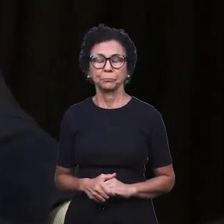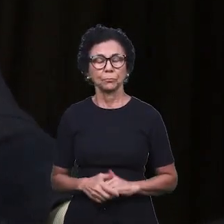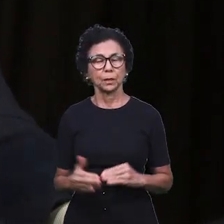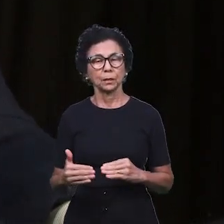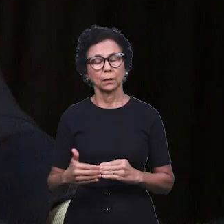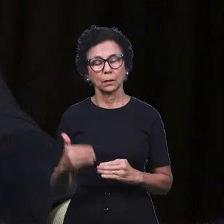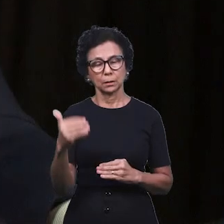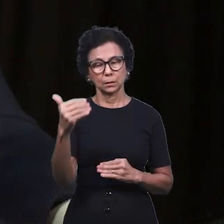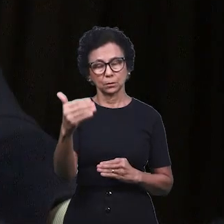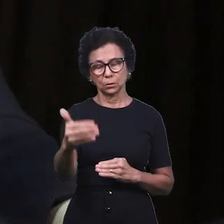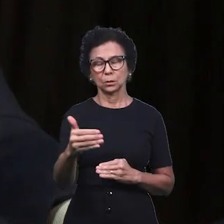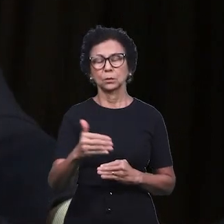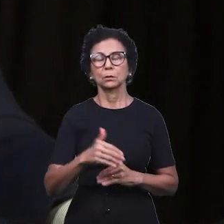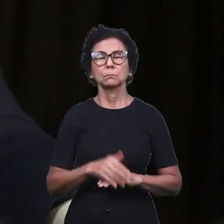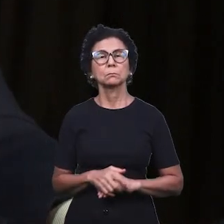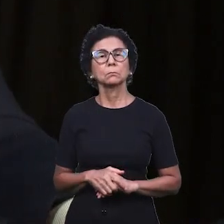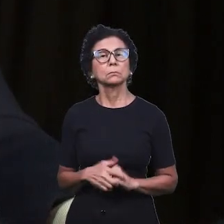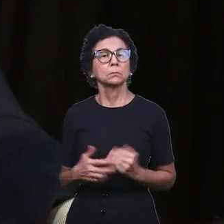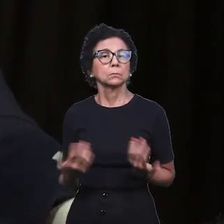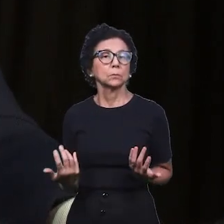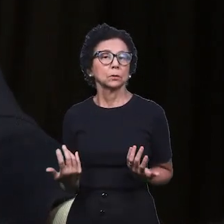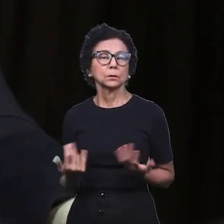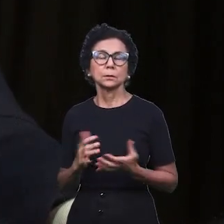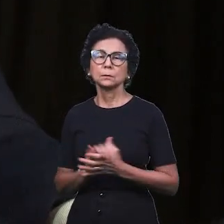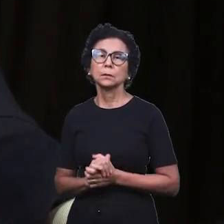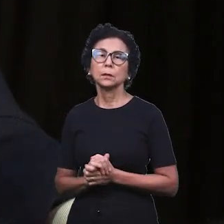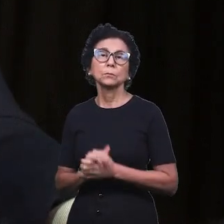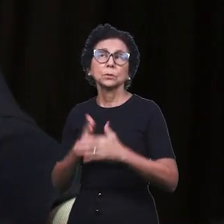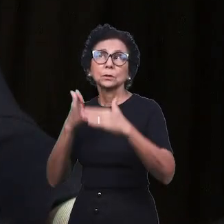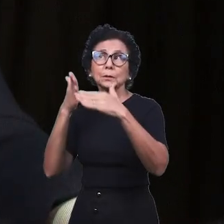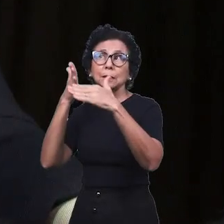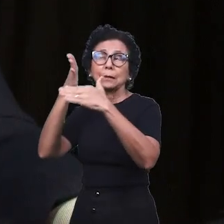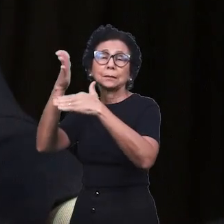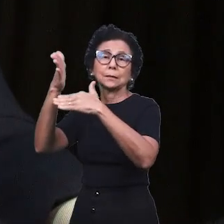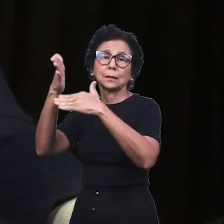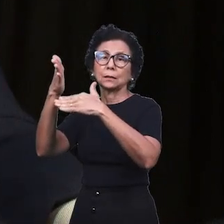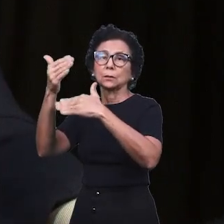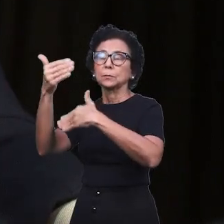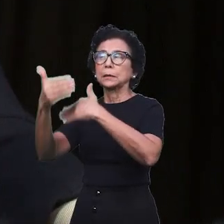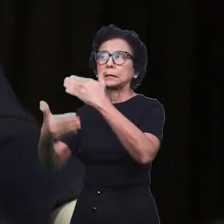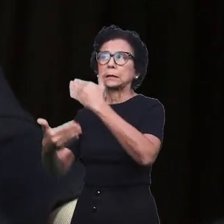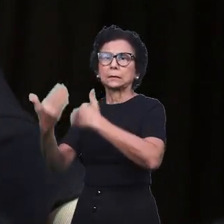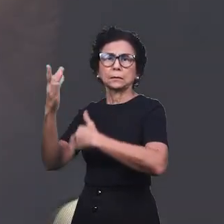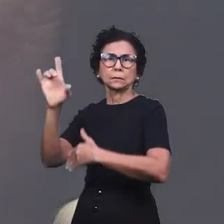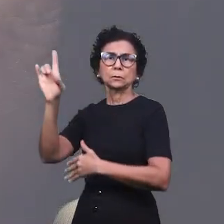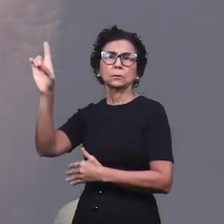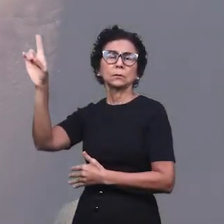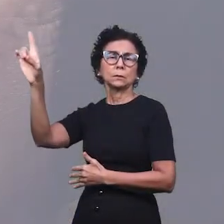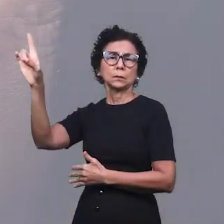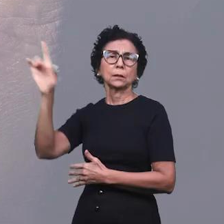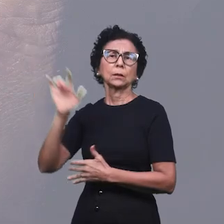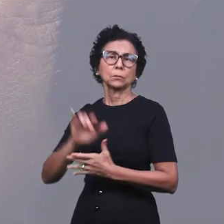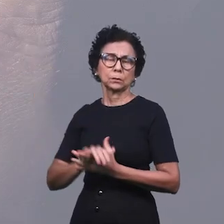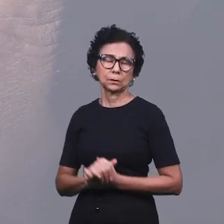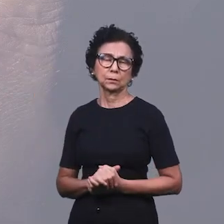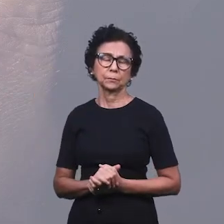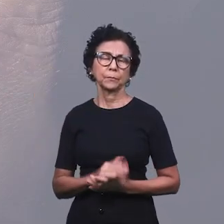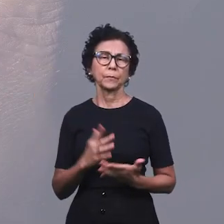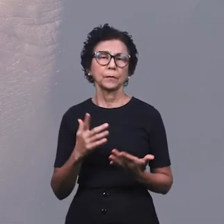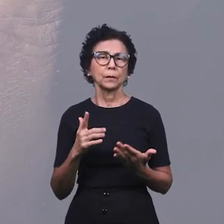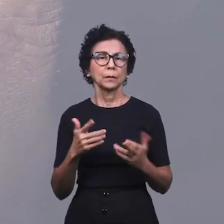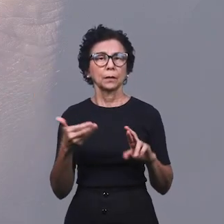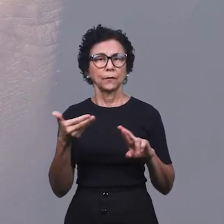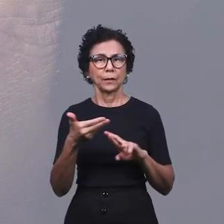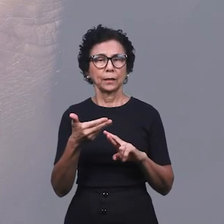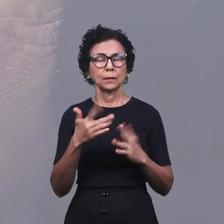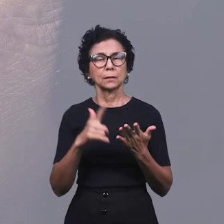ter acesso ao lugar santíssimo, ao Santo dos Santos, conforme descrito em Hebreus 10,